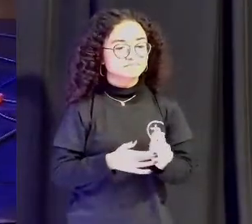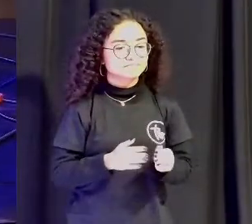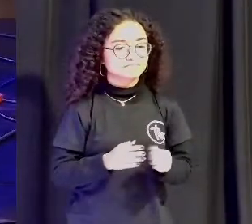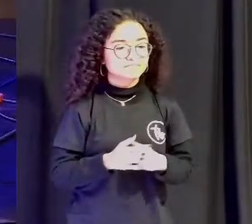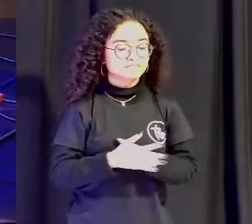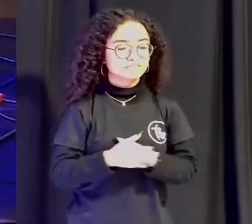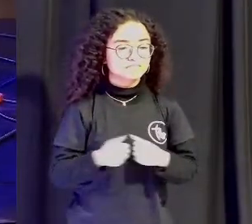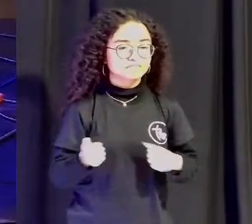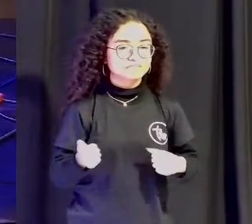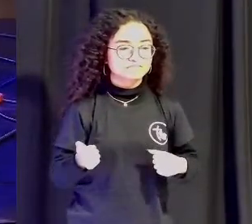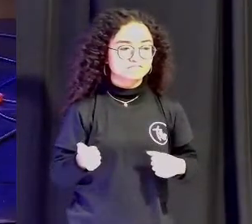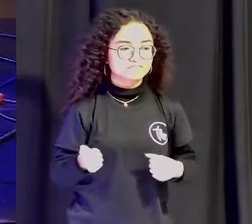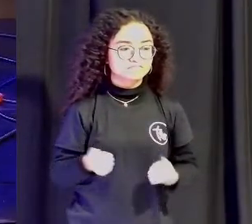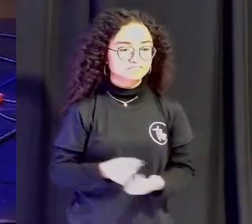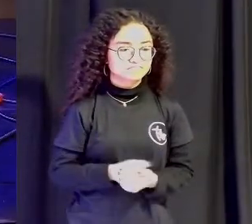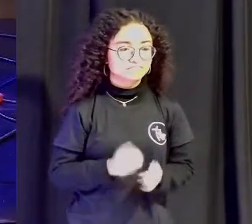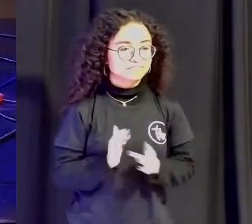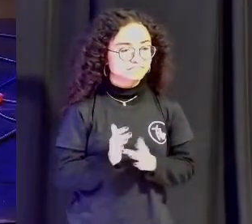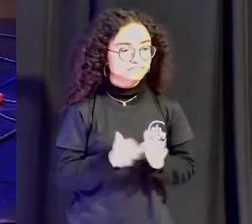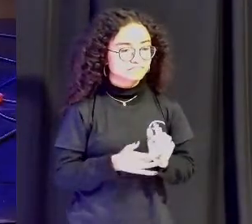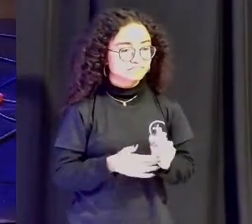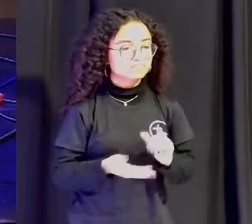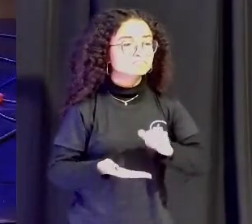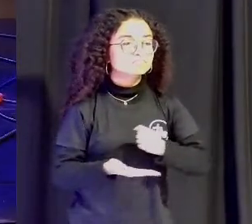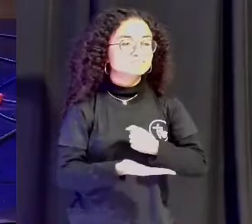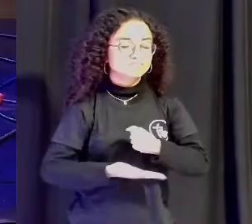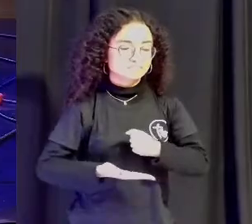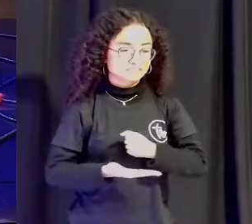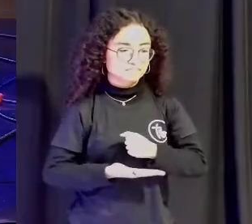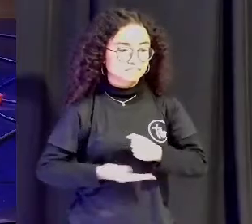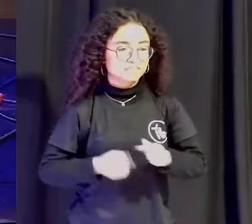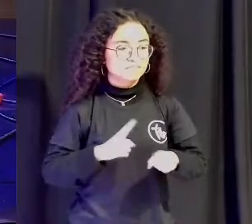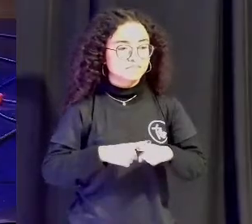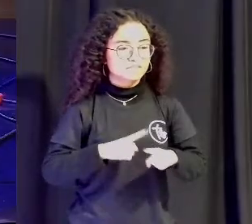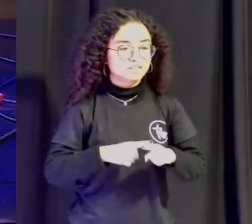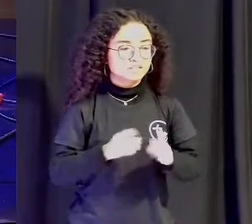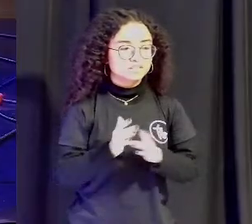porque Jesus é o fundamento, porque Jesus salva,